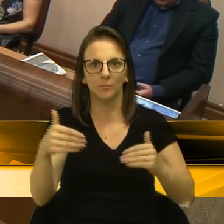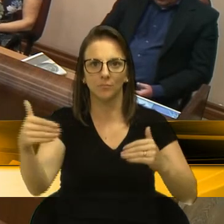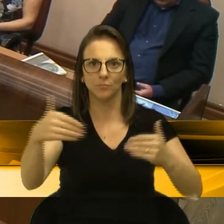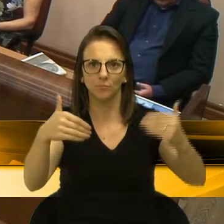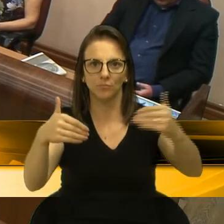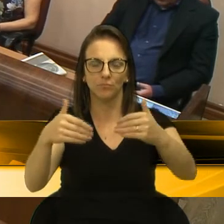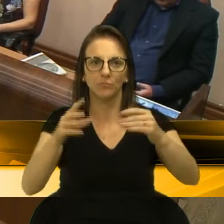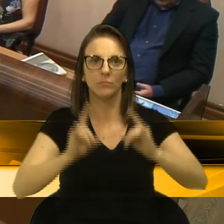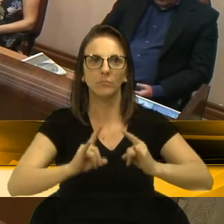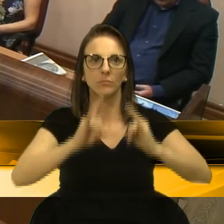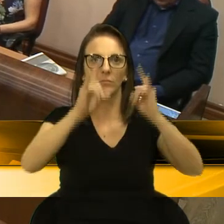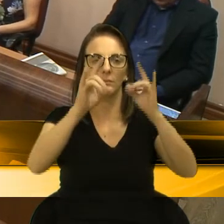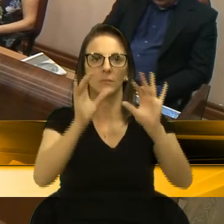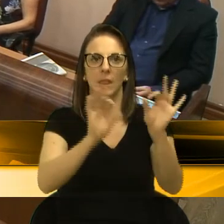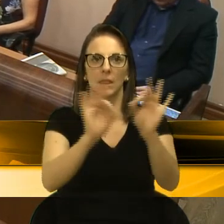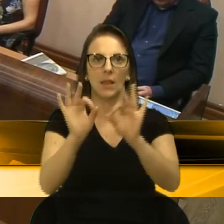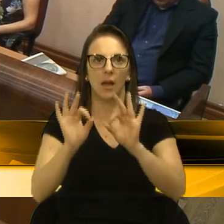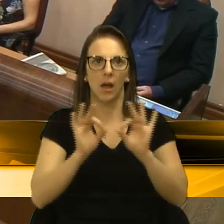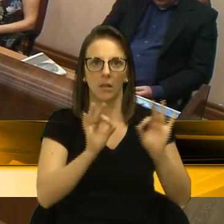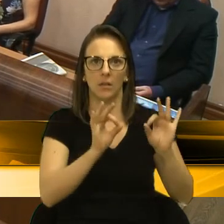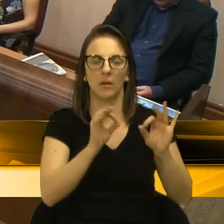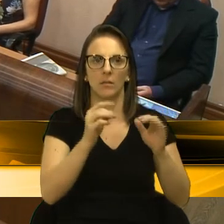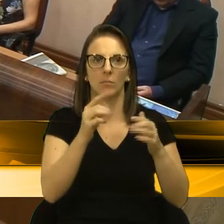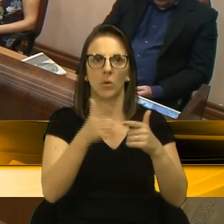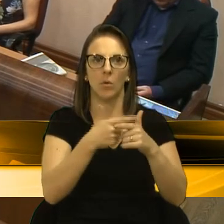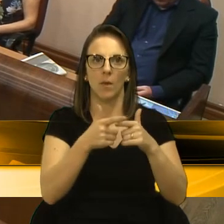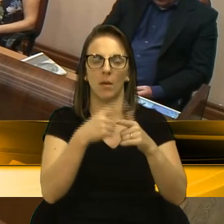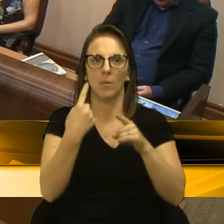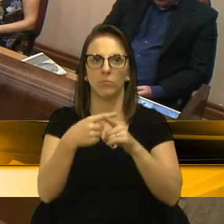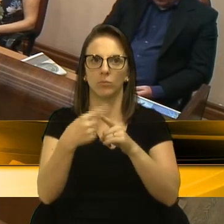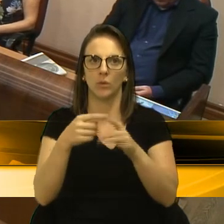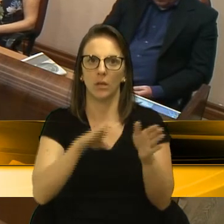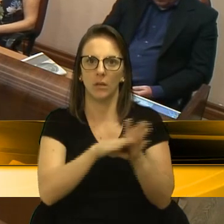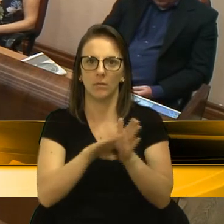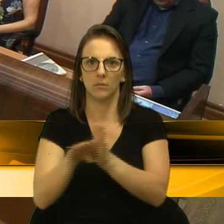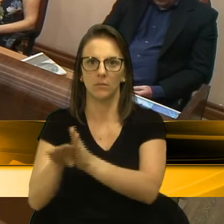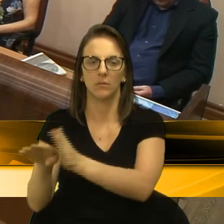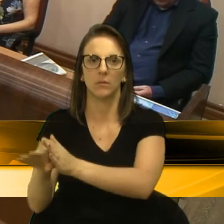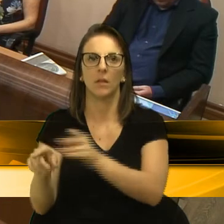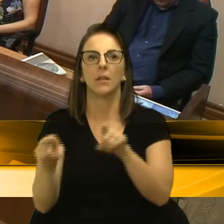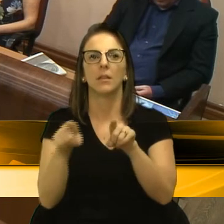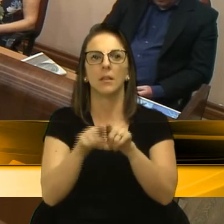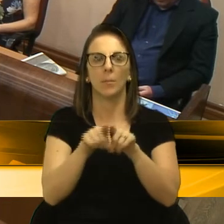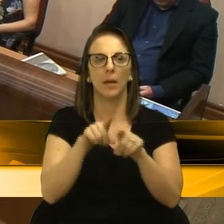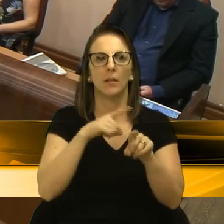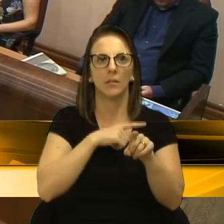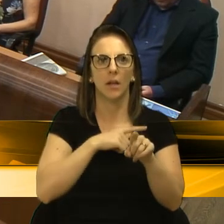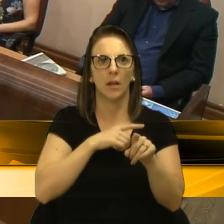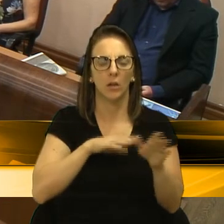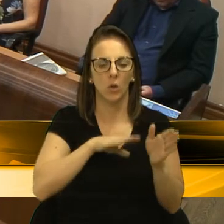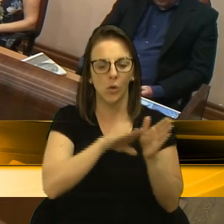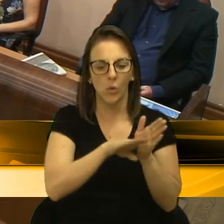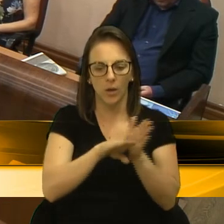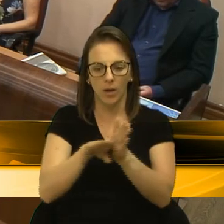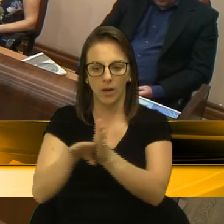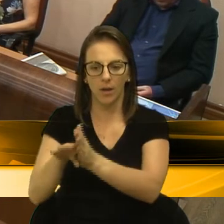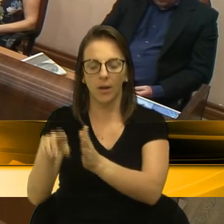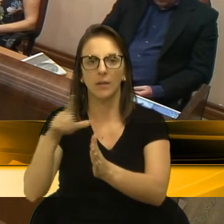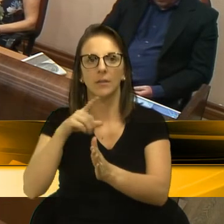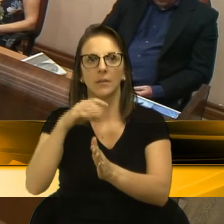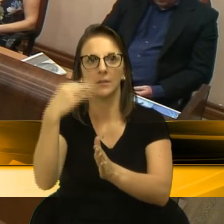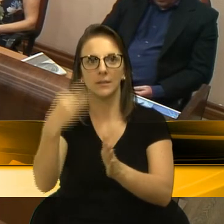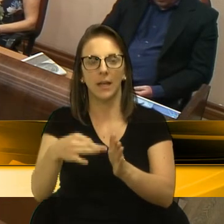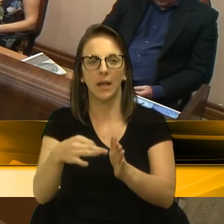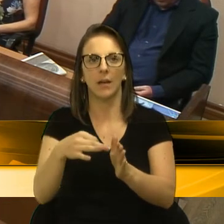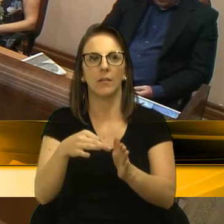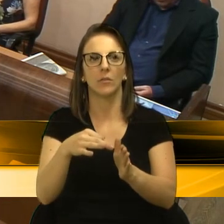comprometidos em razão do funcionamento do estacionamento. 2. Acessos, circulação, espaços de manobra e porcentagem de vagas para deficientes físicos e motos, de